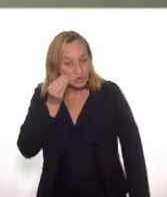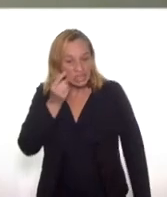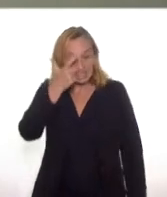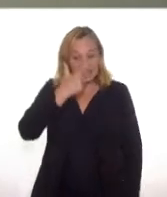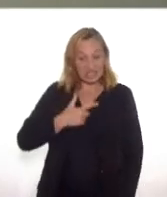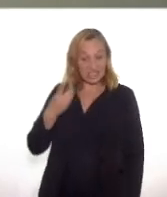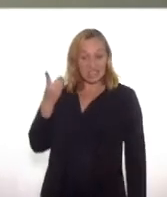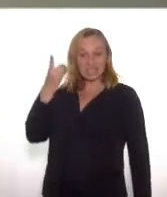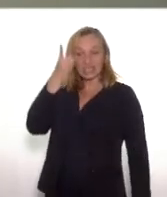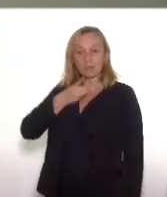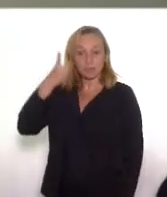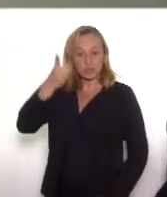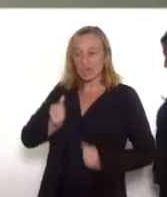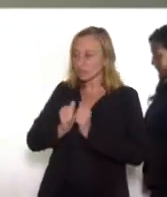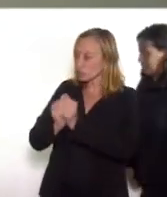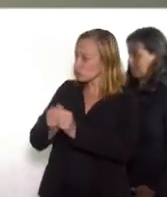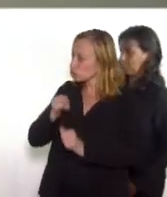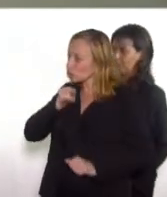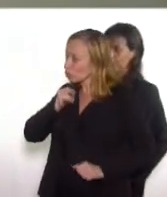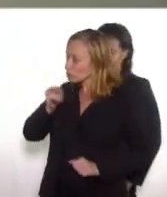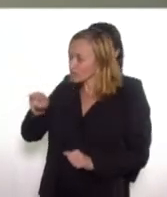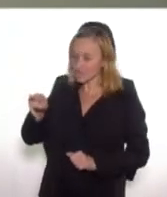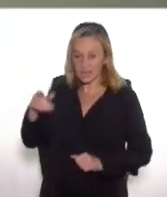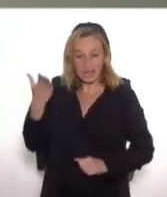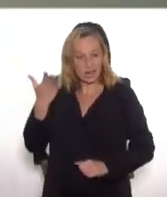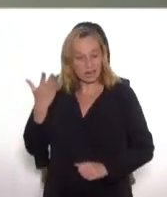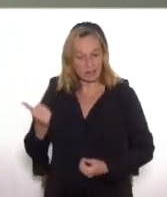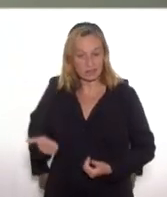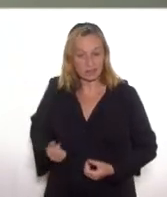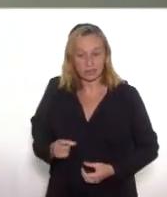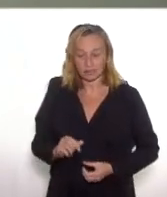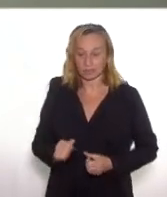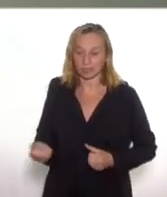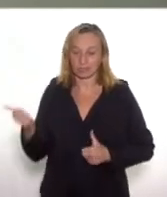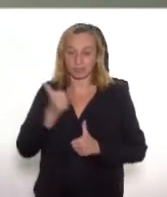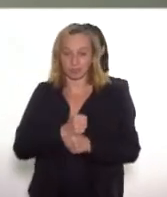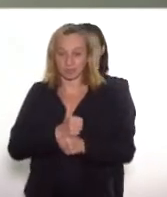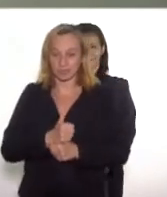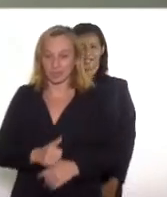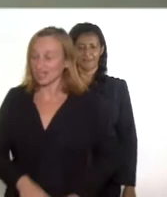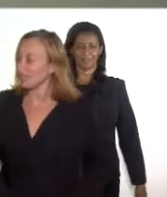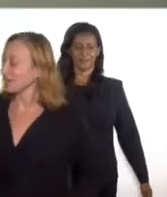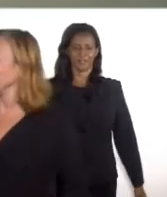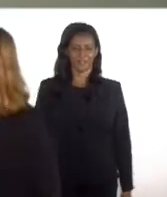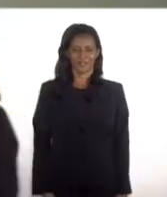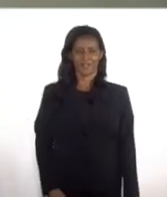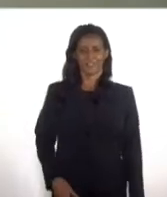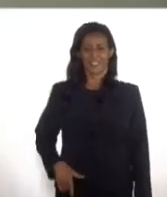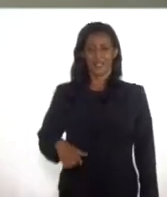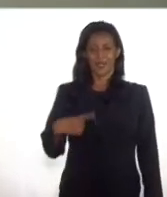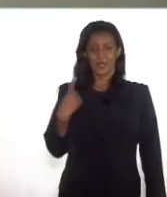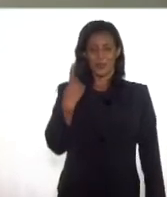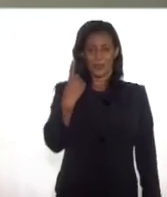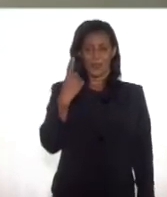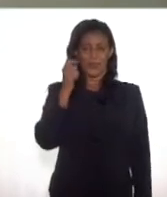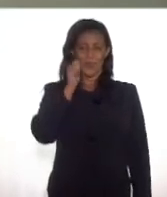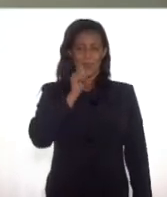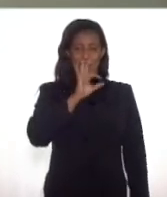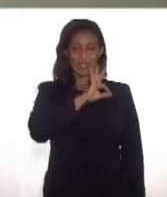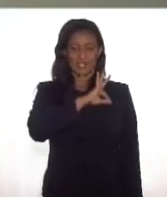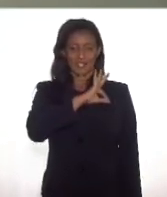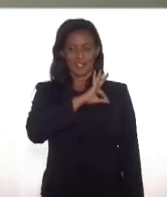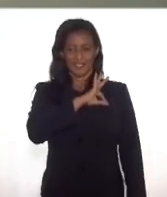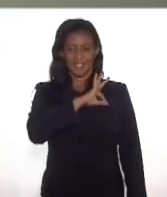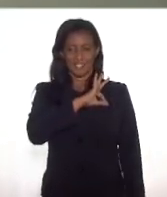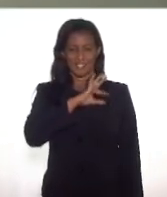Excelência exercia o cargo único ocupado por uma mulher delegada de chefe